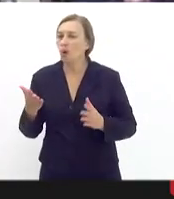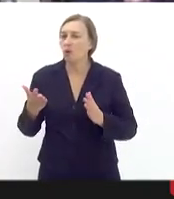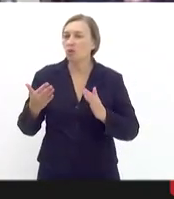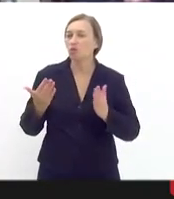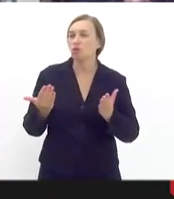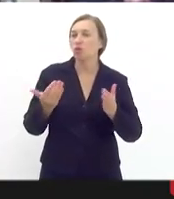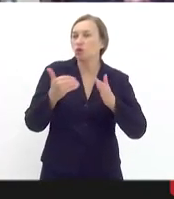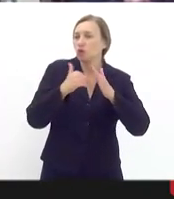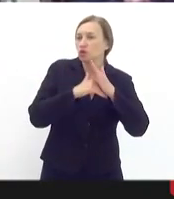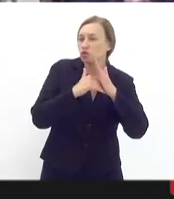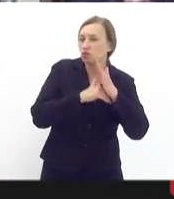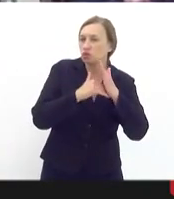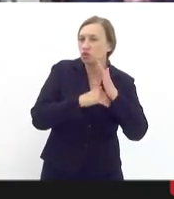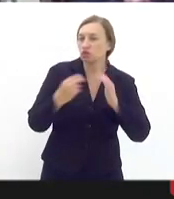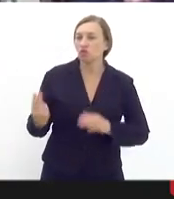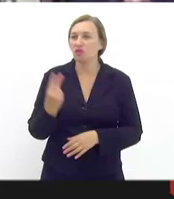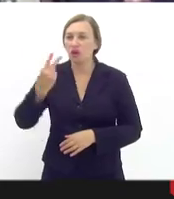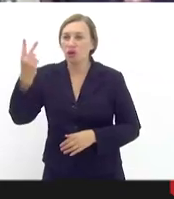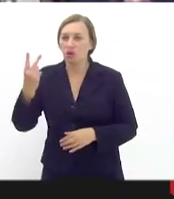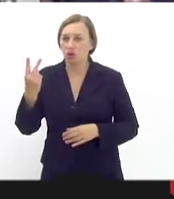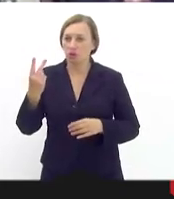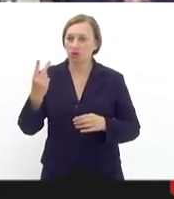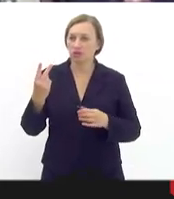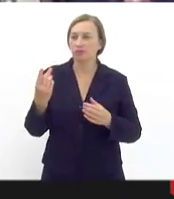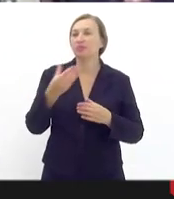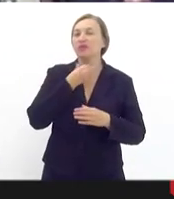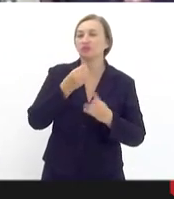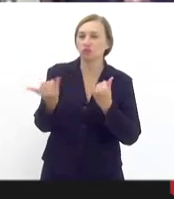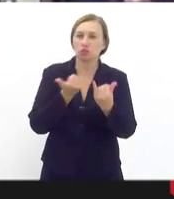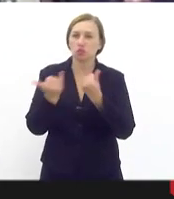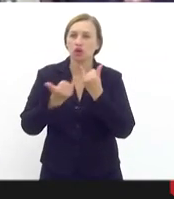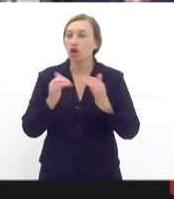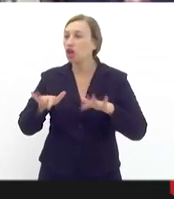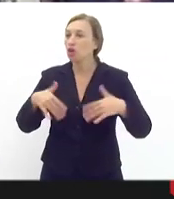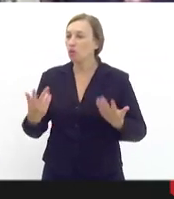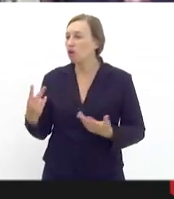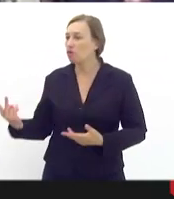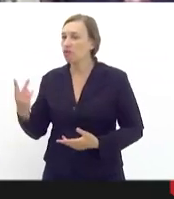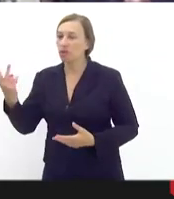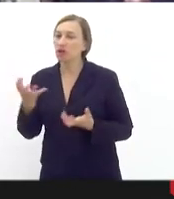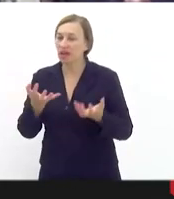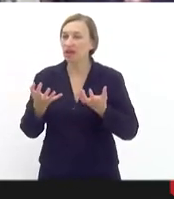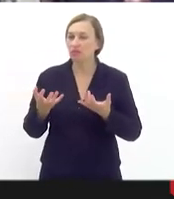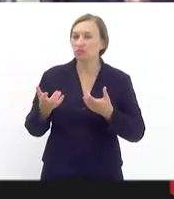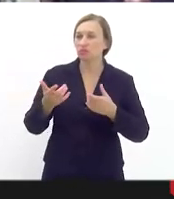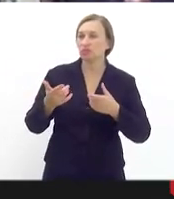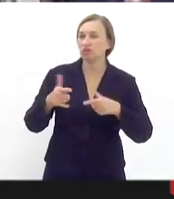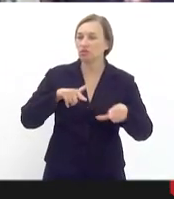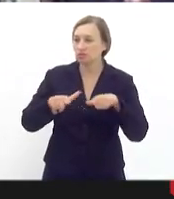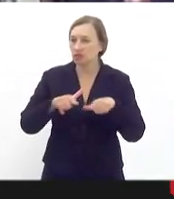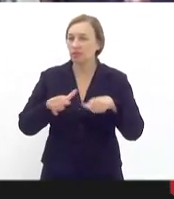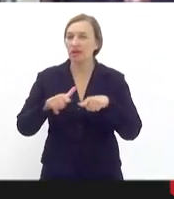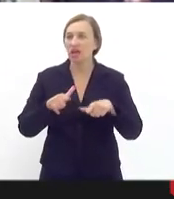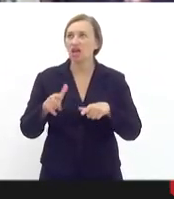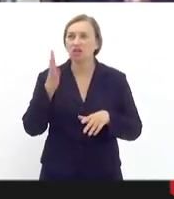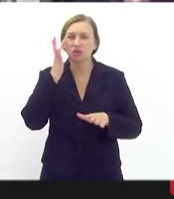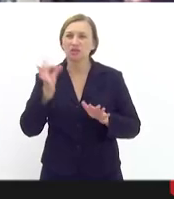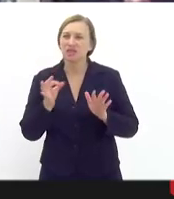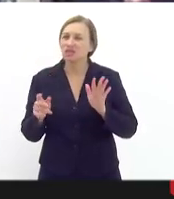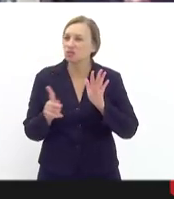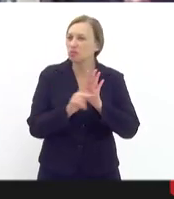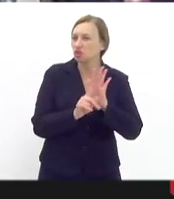embutidos nessas fake news, né? E quais são os valores com os quais nós queremos trabalhar, né? Então, não sei se no projeto de lei que isso tem que